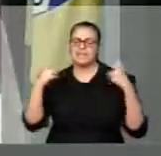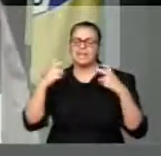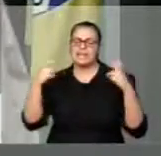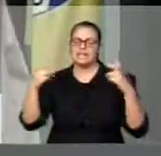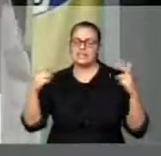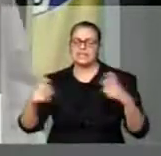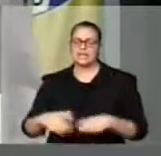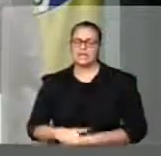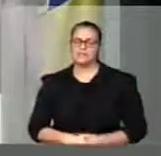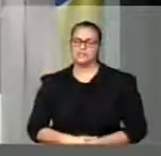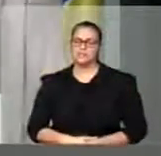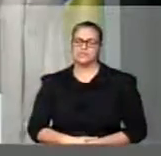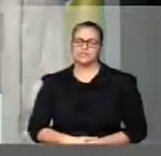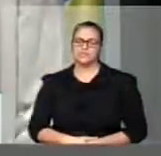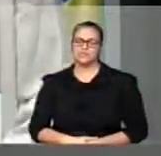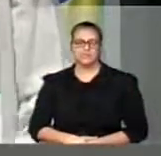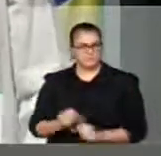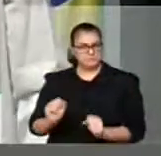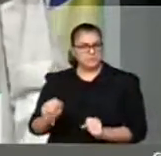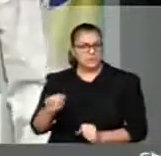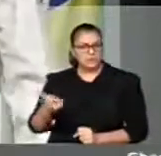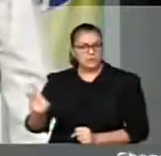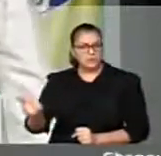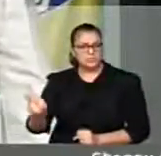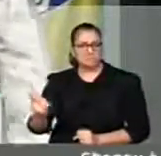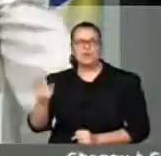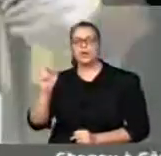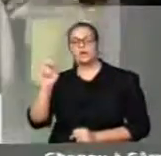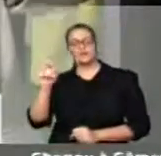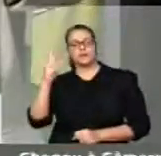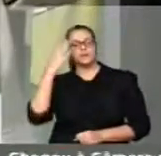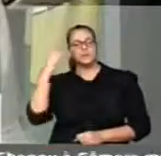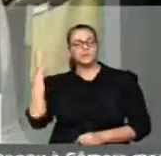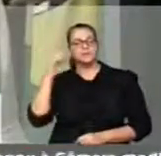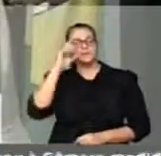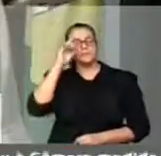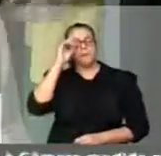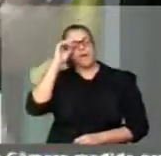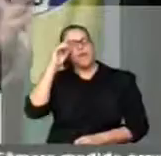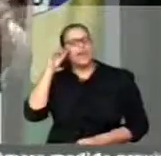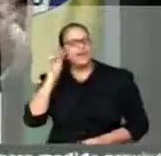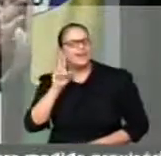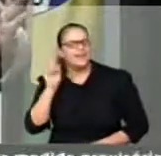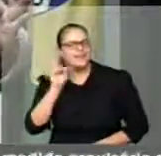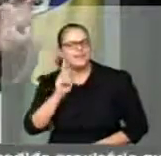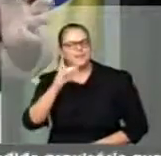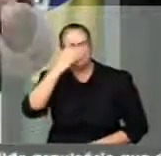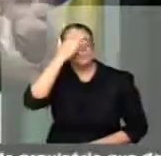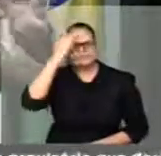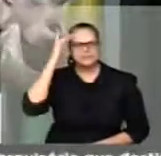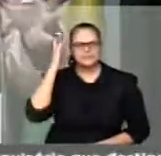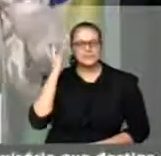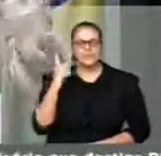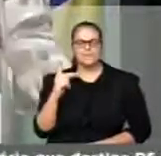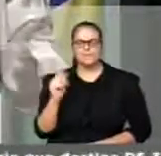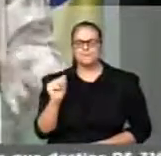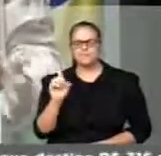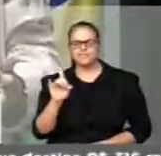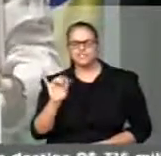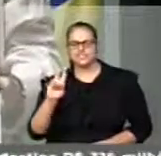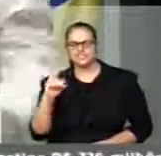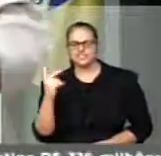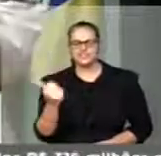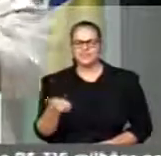Pode continuar, deputado Heráclito. Pode continuar, senhor presidente, muito obrigado. Quem não se lembra desse cidadão que recebeu como